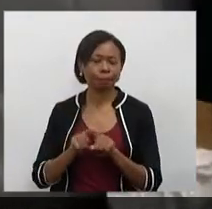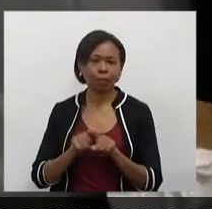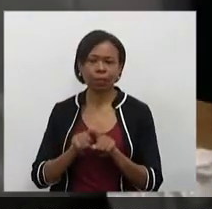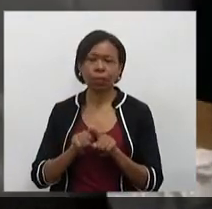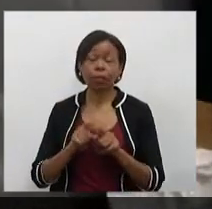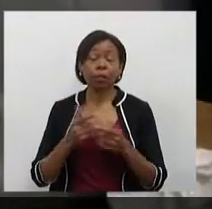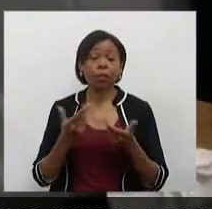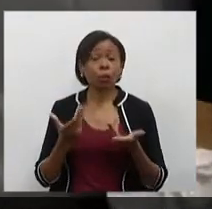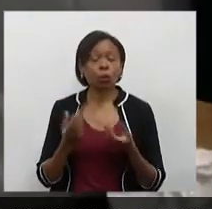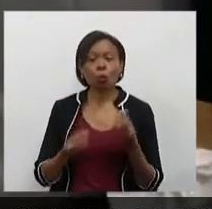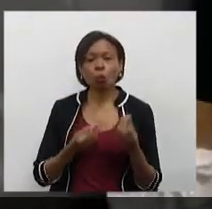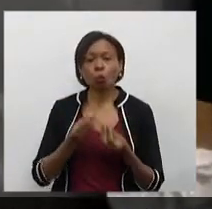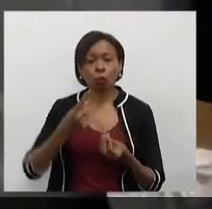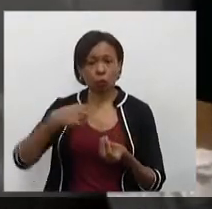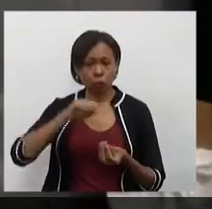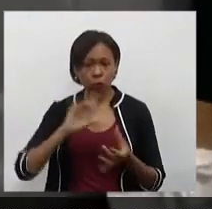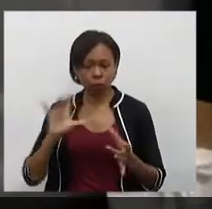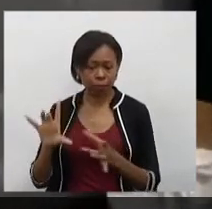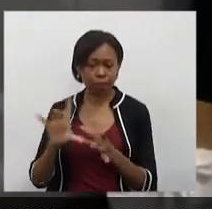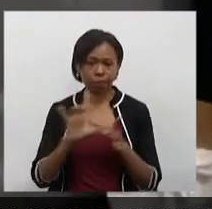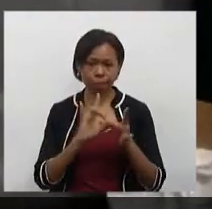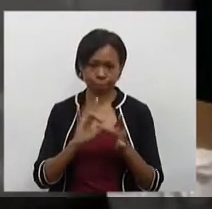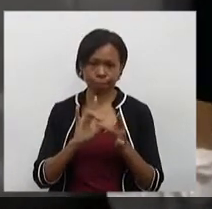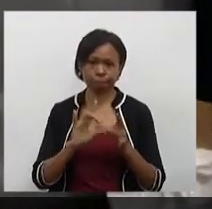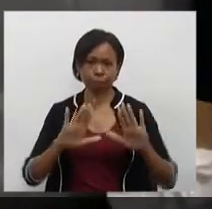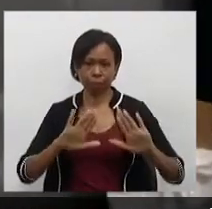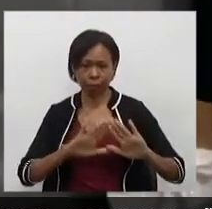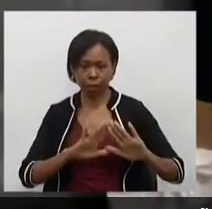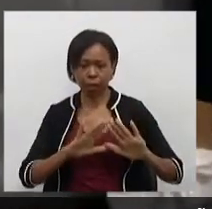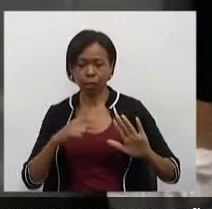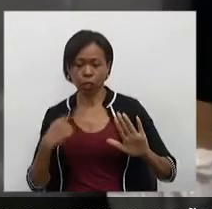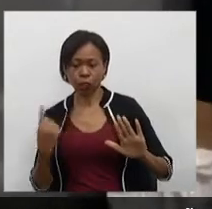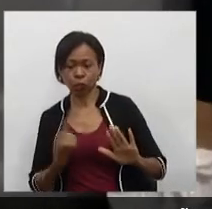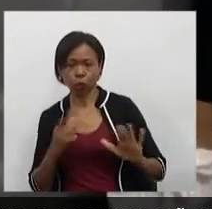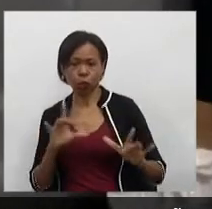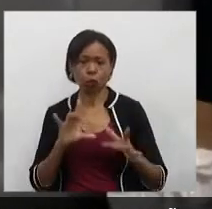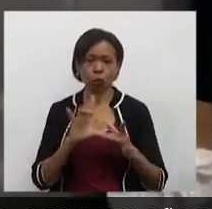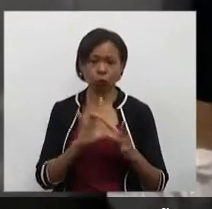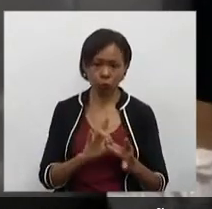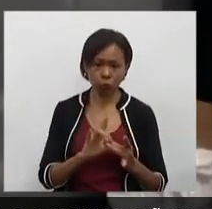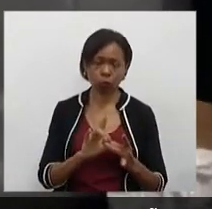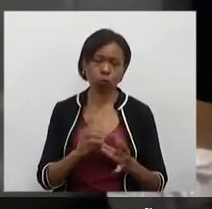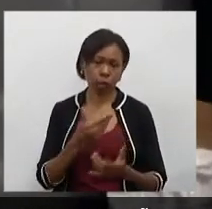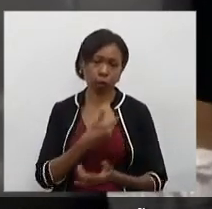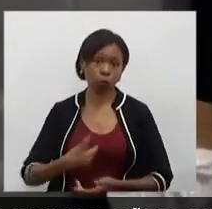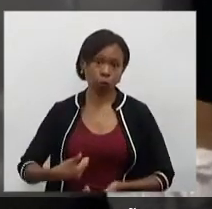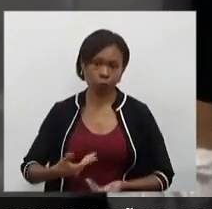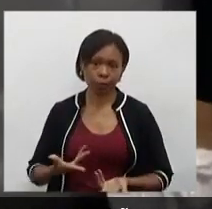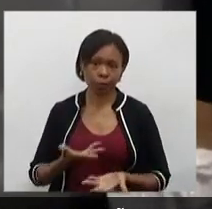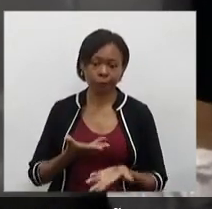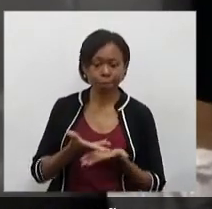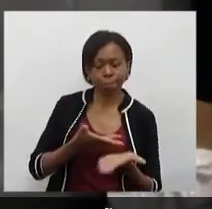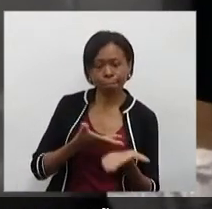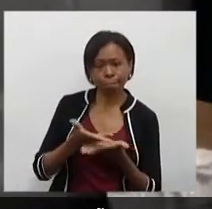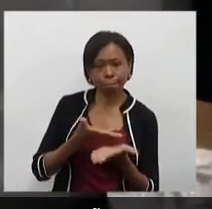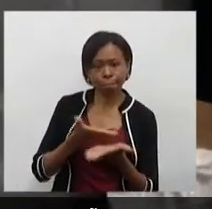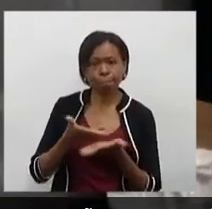que a gente pode, né, junto com vocês, é entrar, né, novamente, fazer esse contato, essa